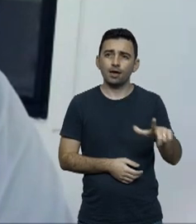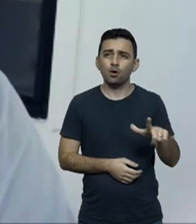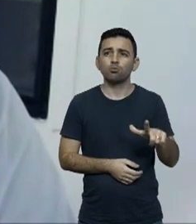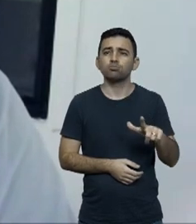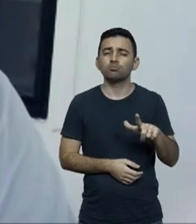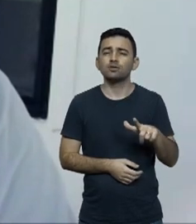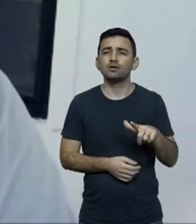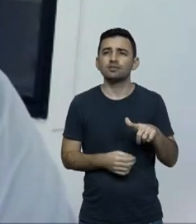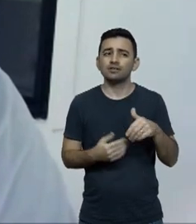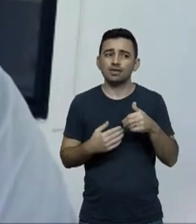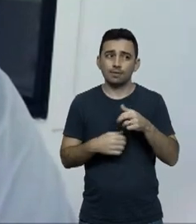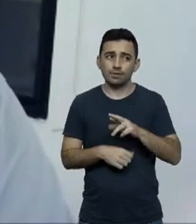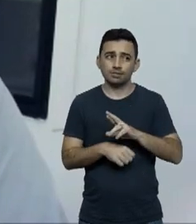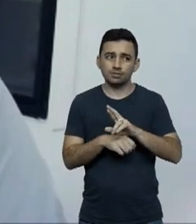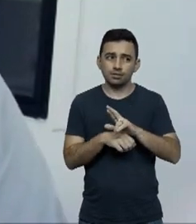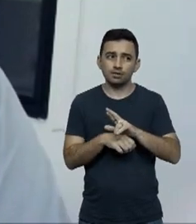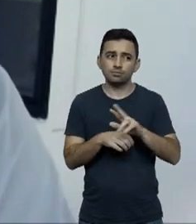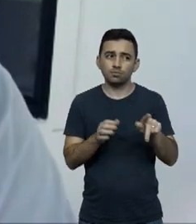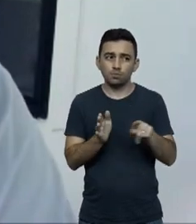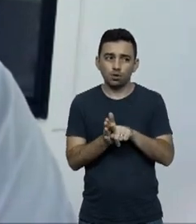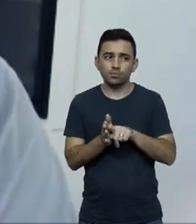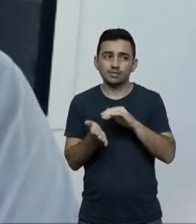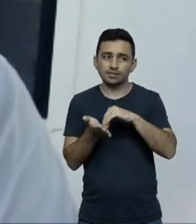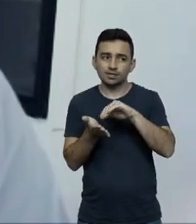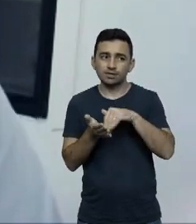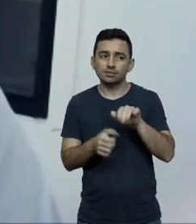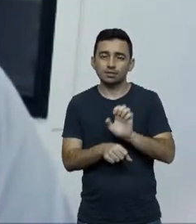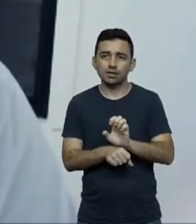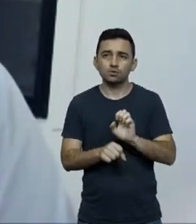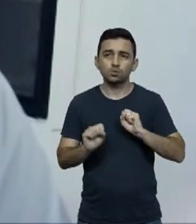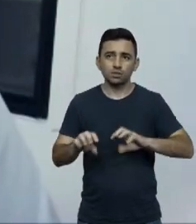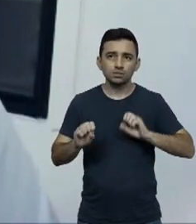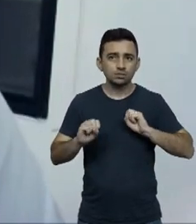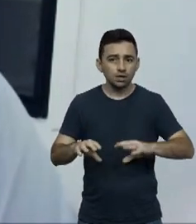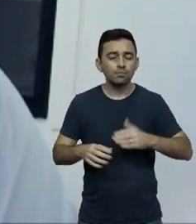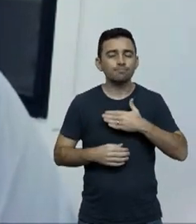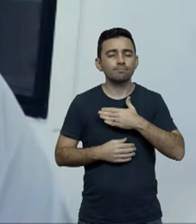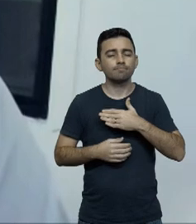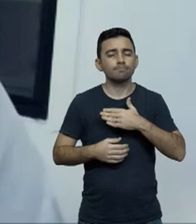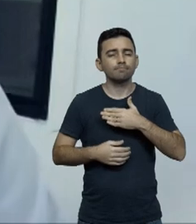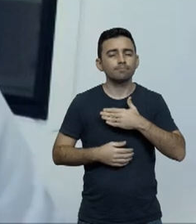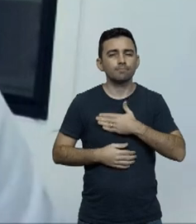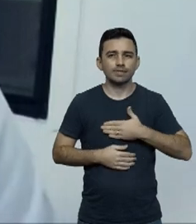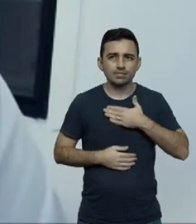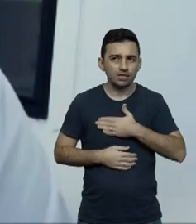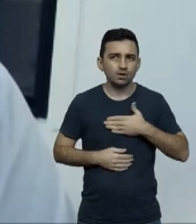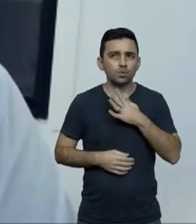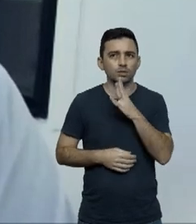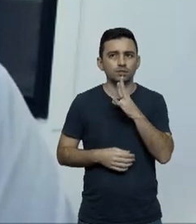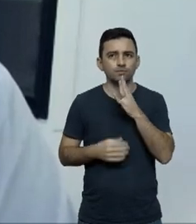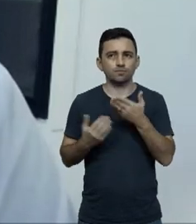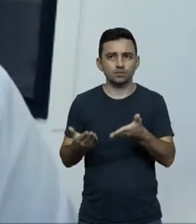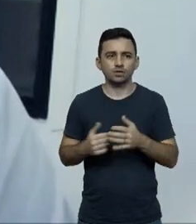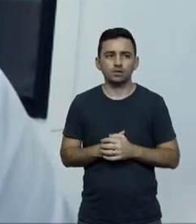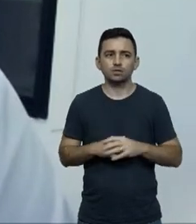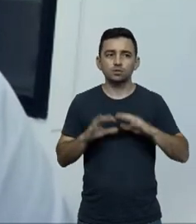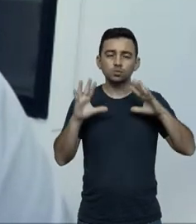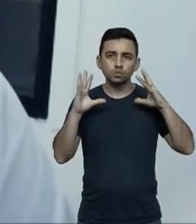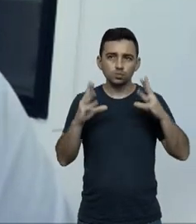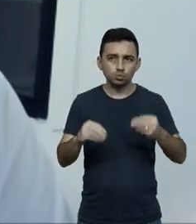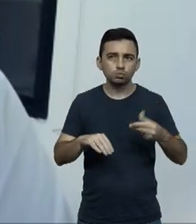representante da secretaria de educação né prazer conhecer a todos e todas que